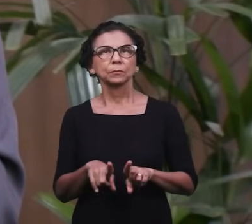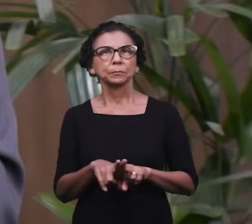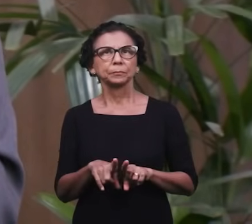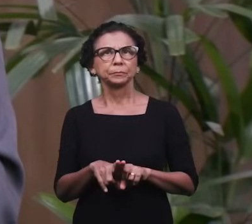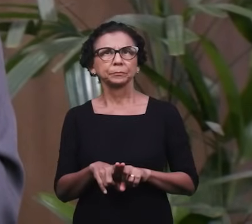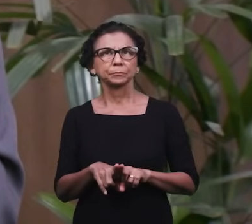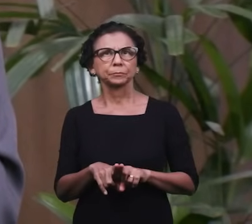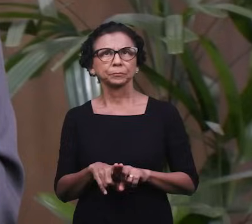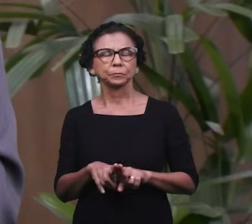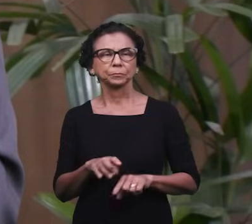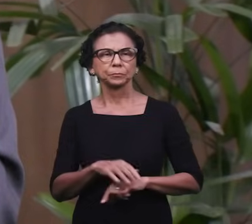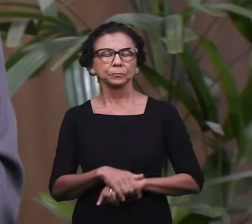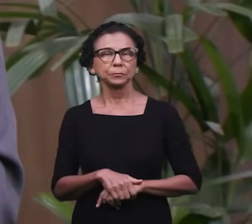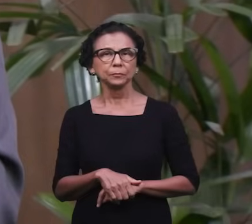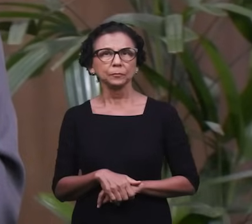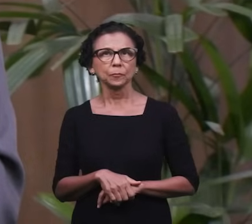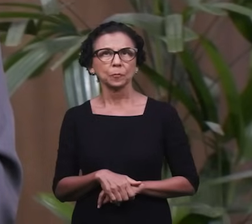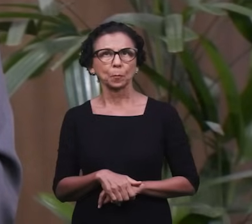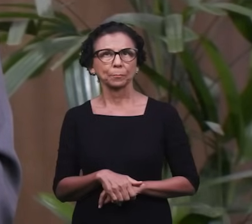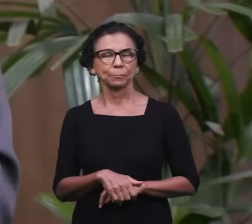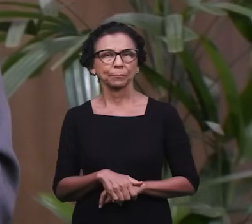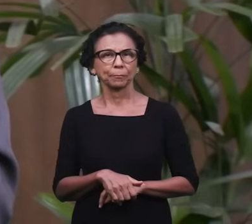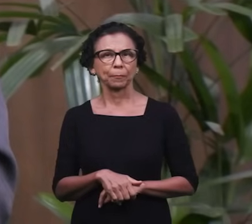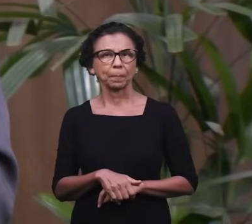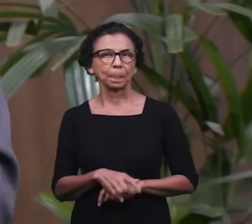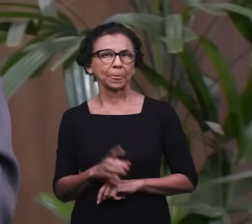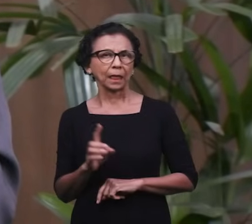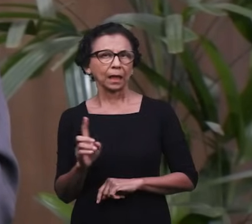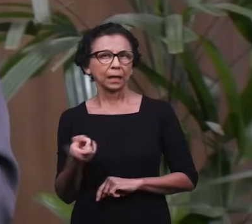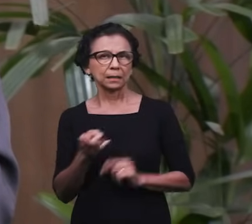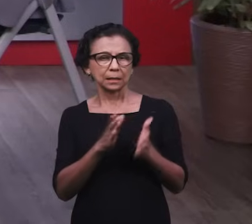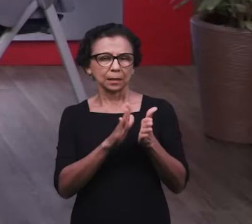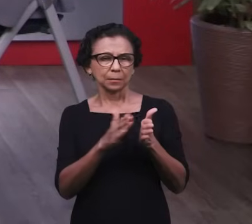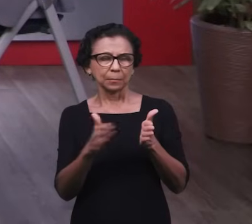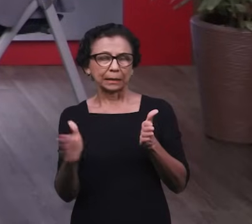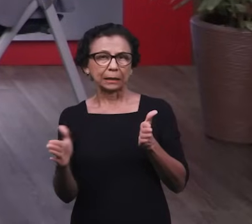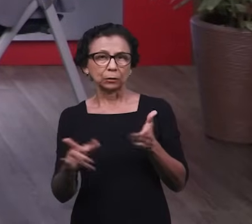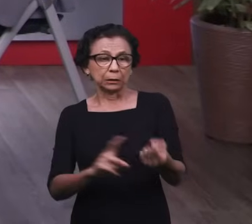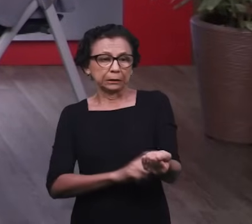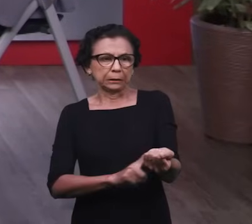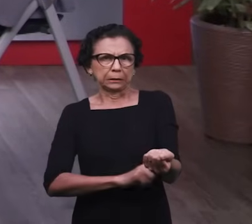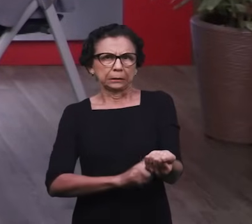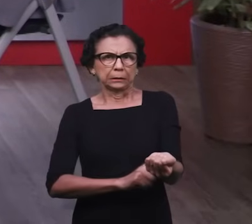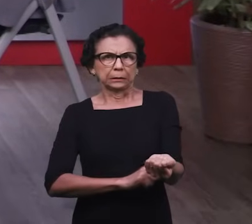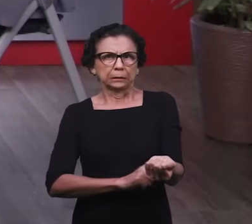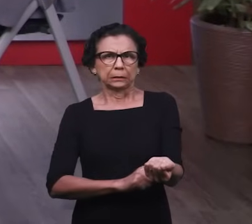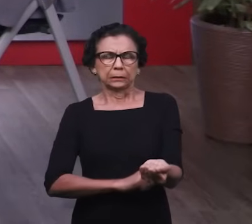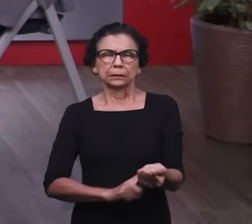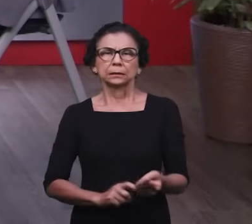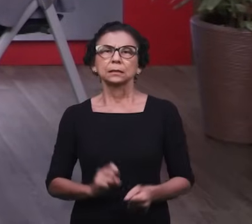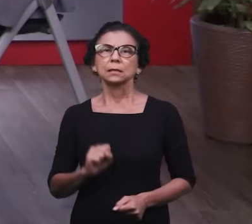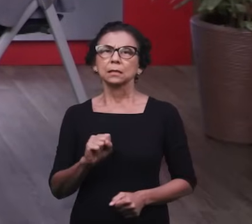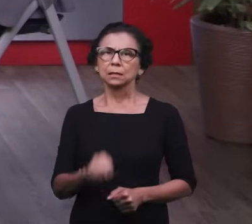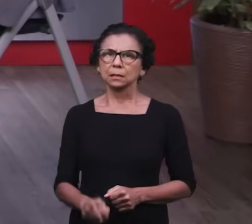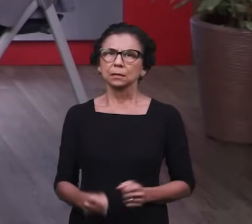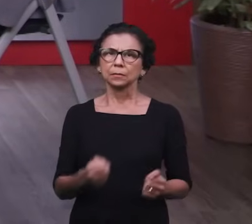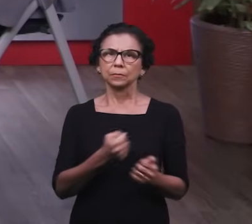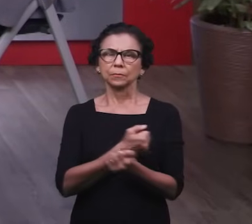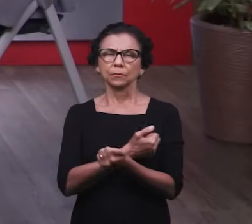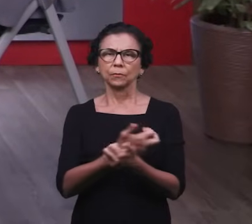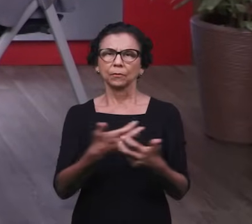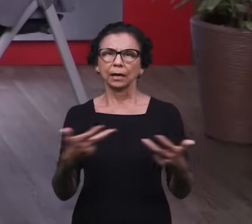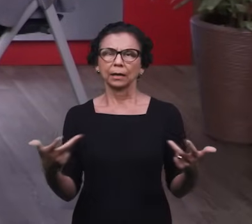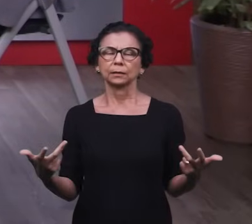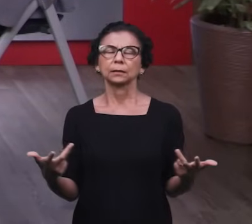de severidade? Existem graus no autismo? Graus, manifestações as mais diversas, né?